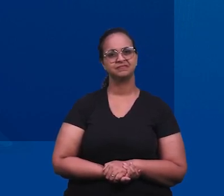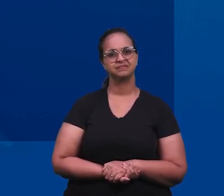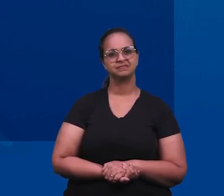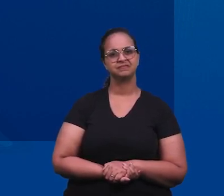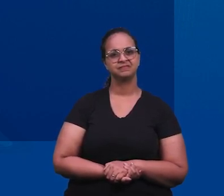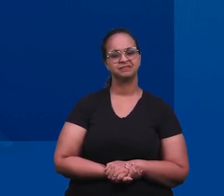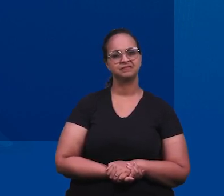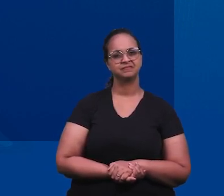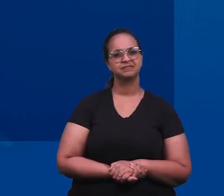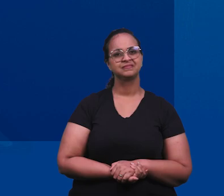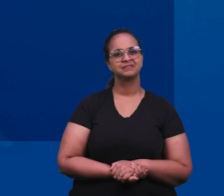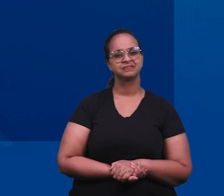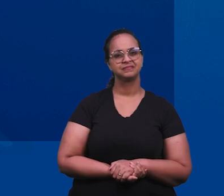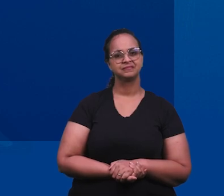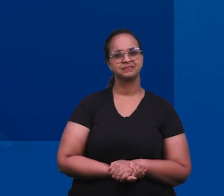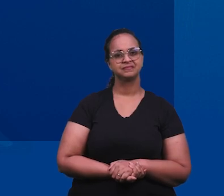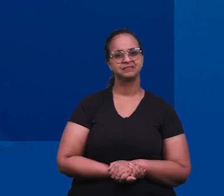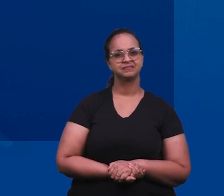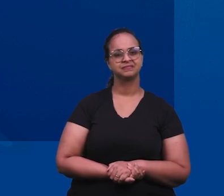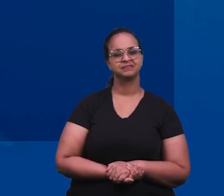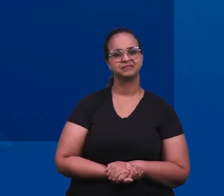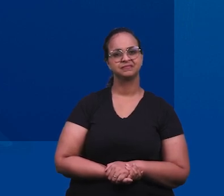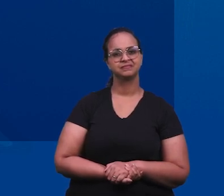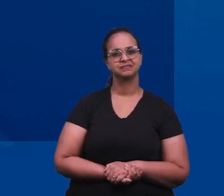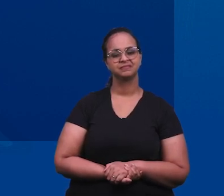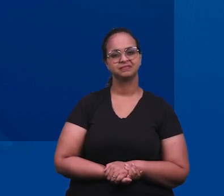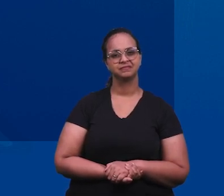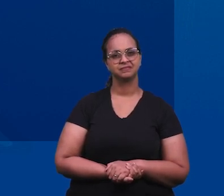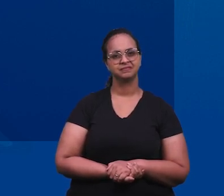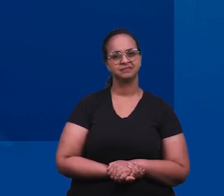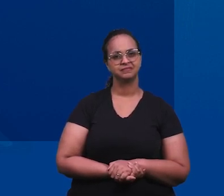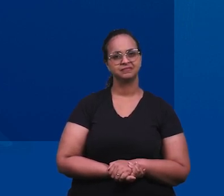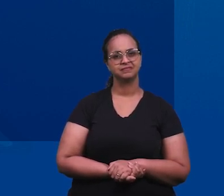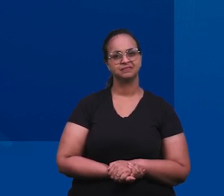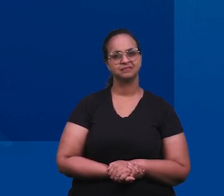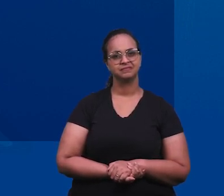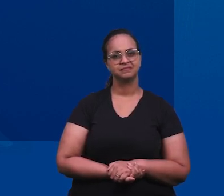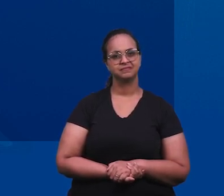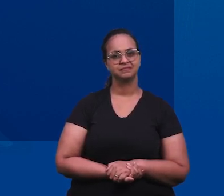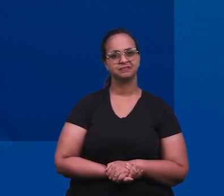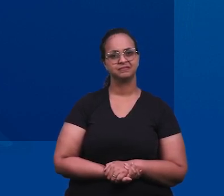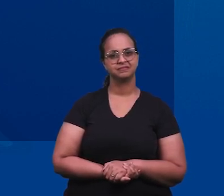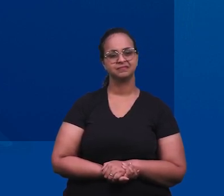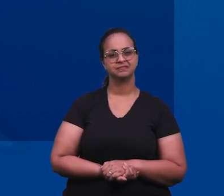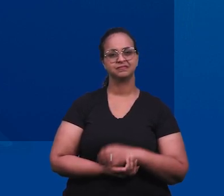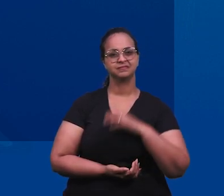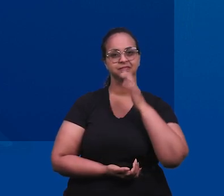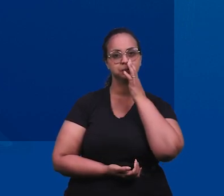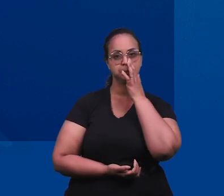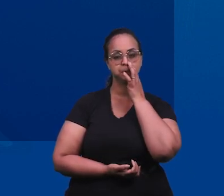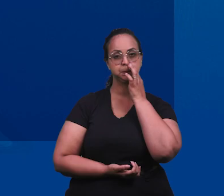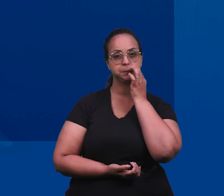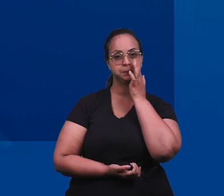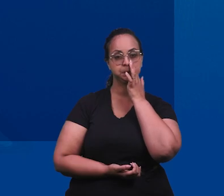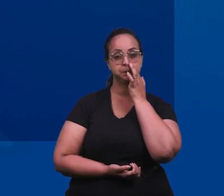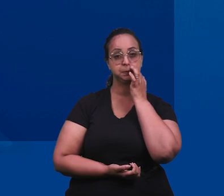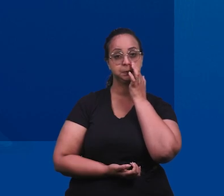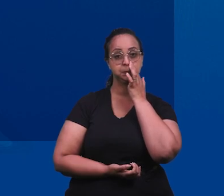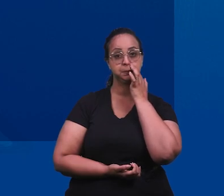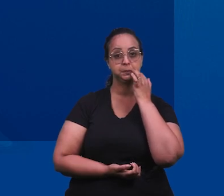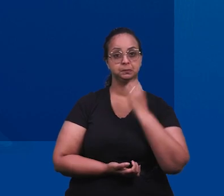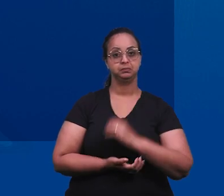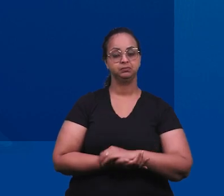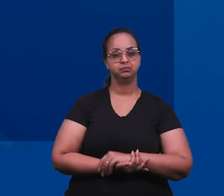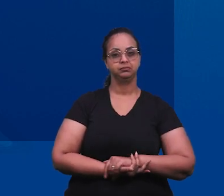nos diz o seguinte: lendo Mateus capítulo 13, versículo 45 e 46, o que